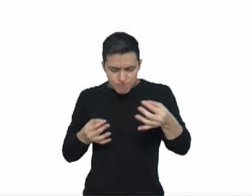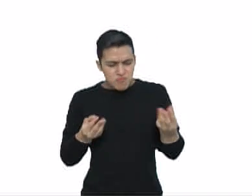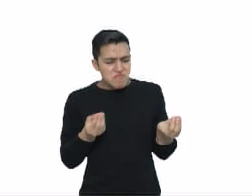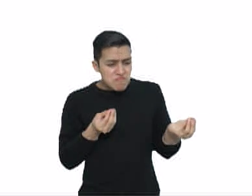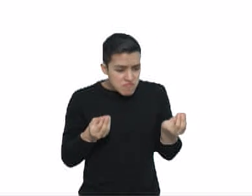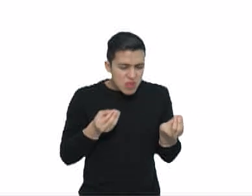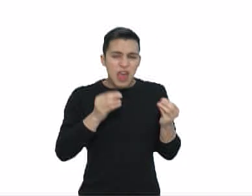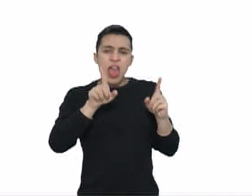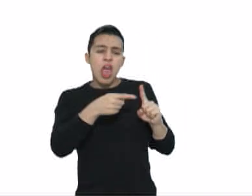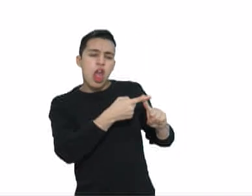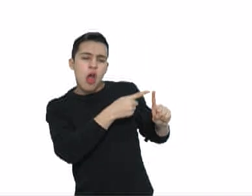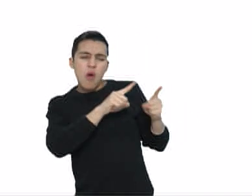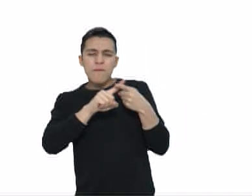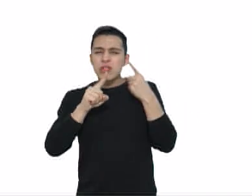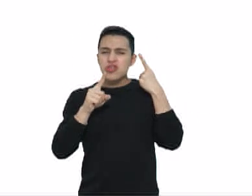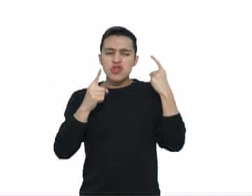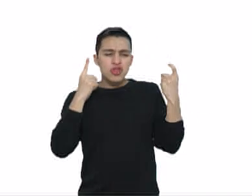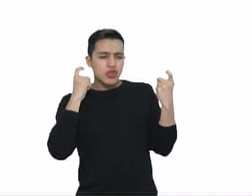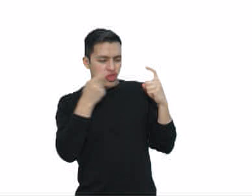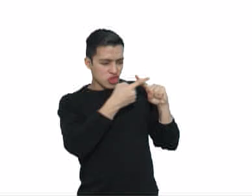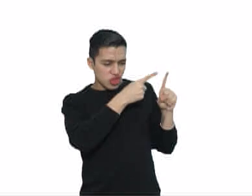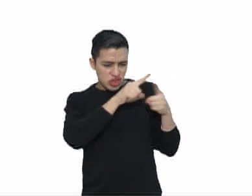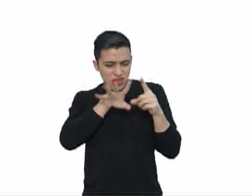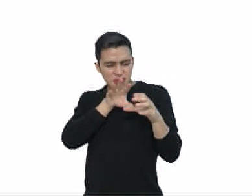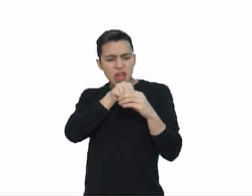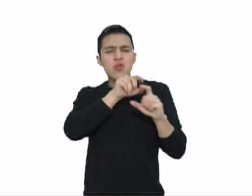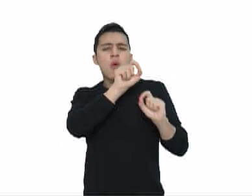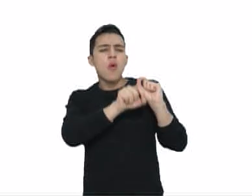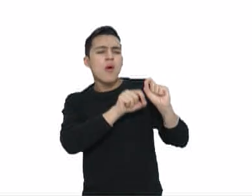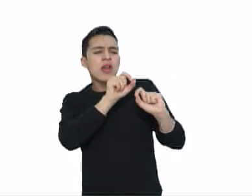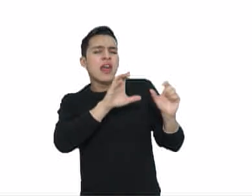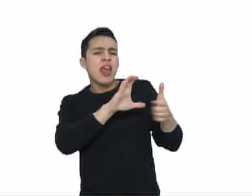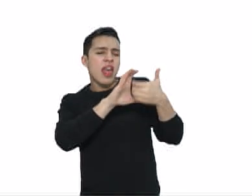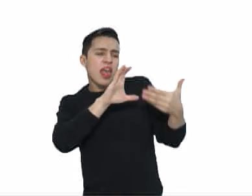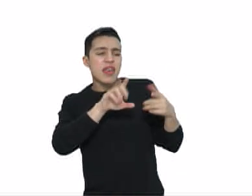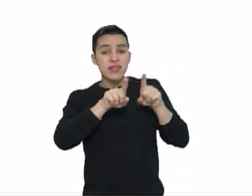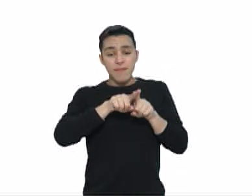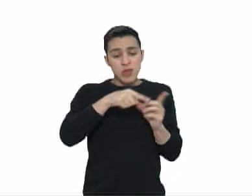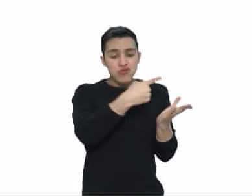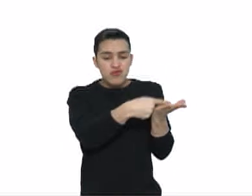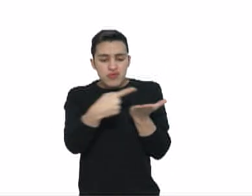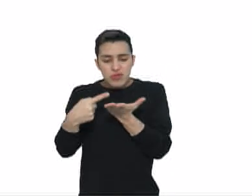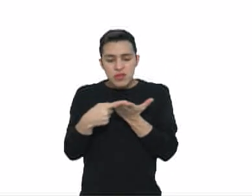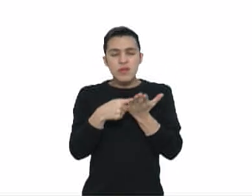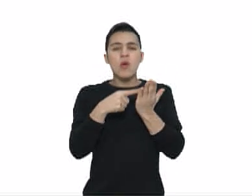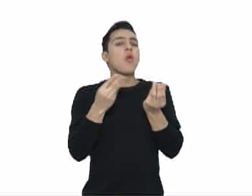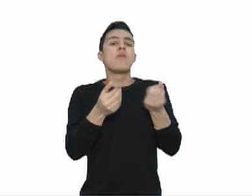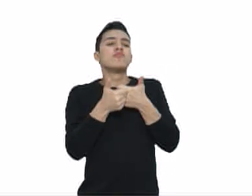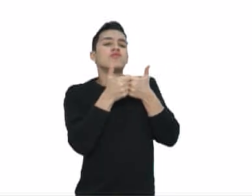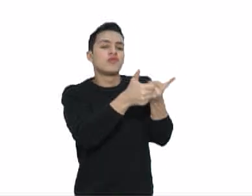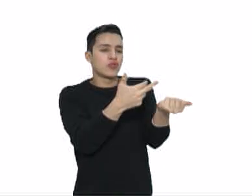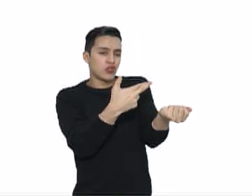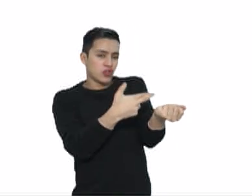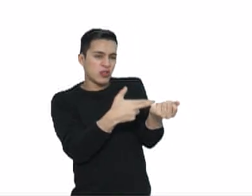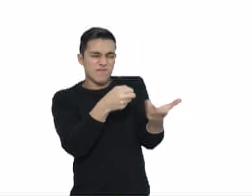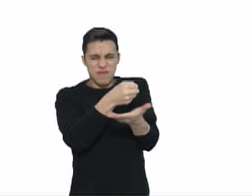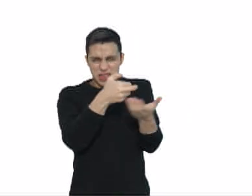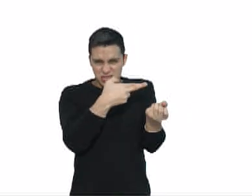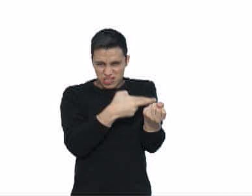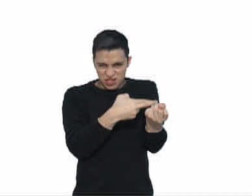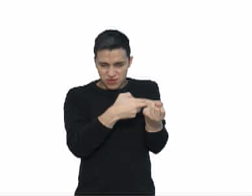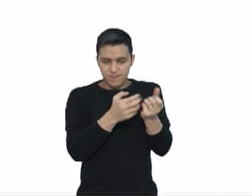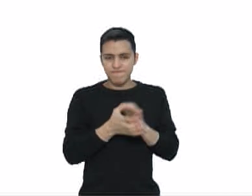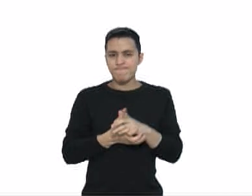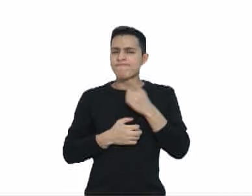de combinações de sons, suas propriedades e acordos a partir da base rítmica. Então, observe que